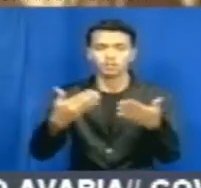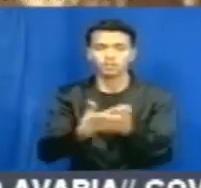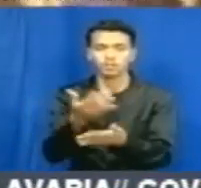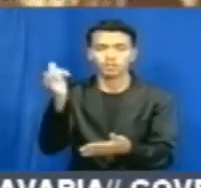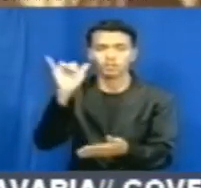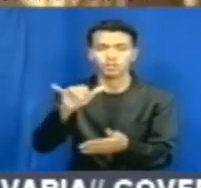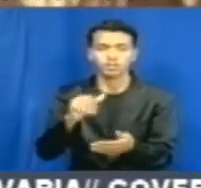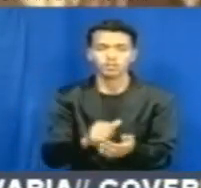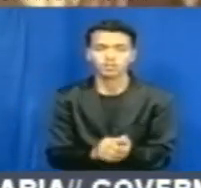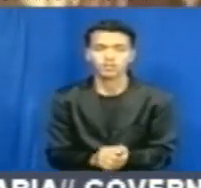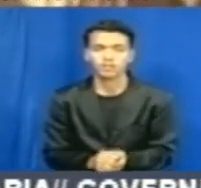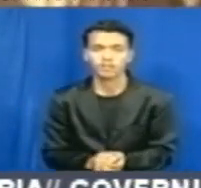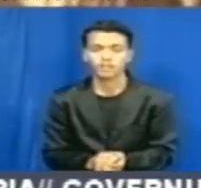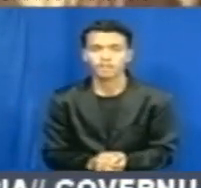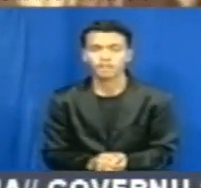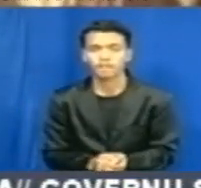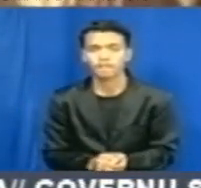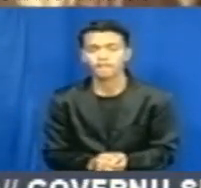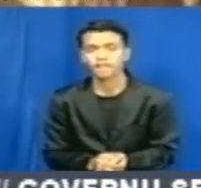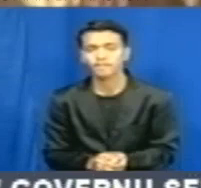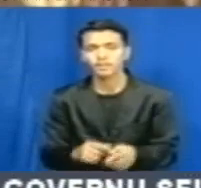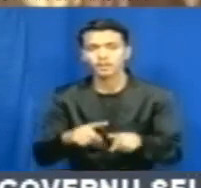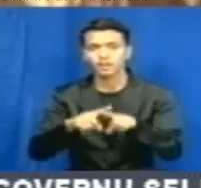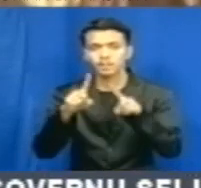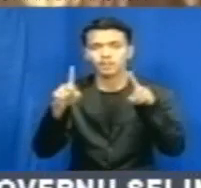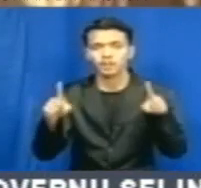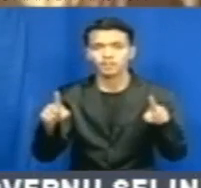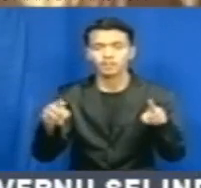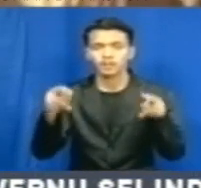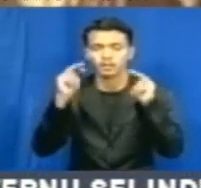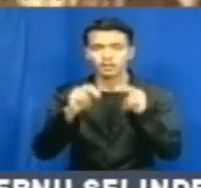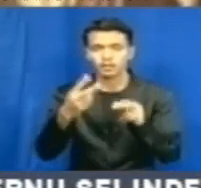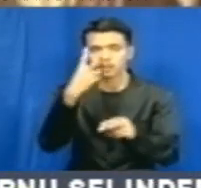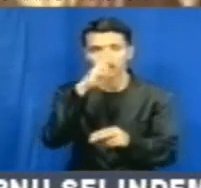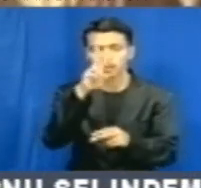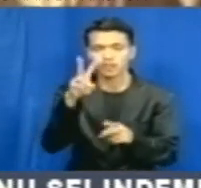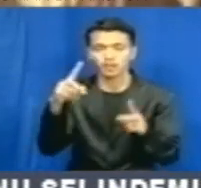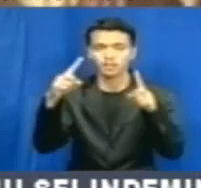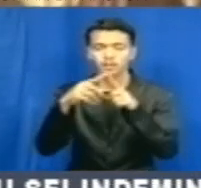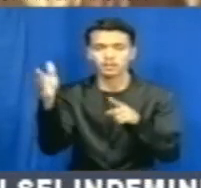beke mati ita mal ita hakoi ho dignidad. Mai be mos, ten ita unwata ma sirane beke se mori.